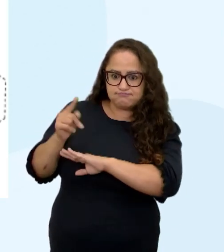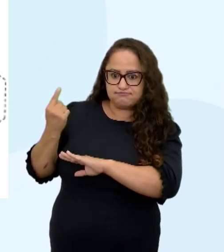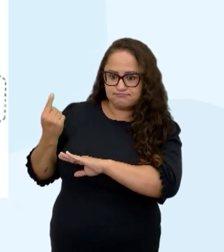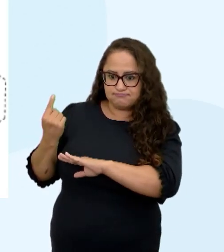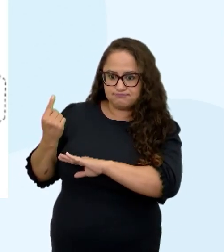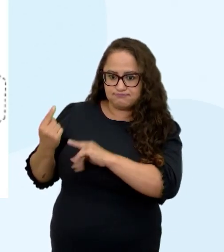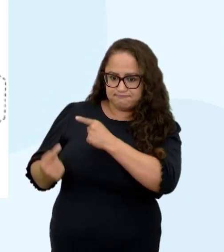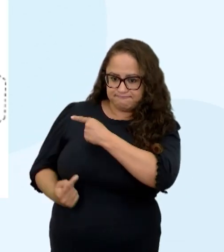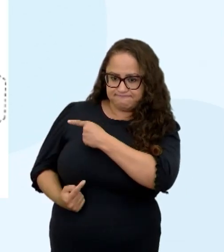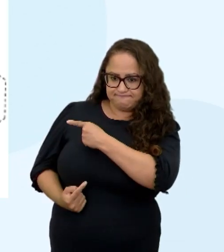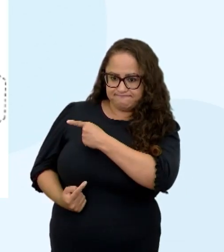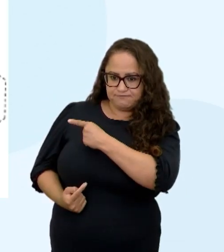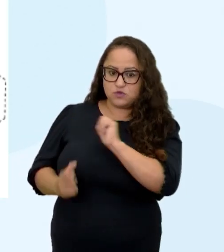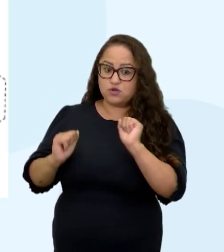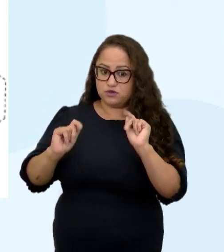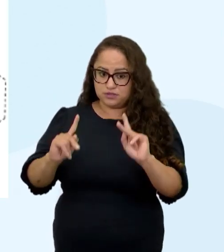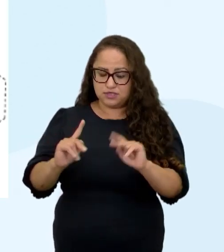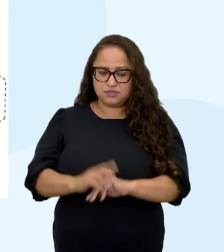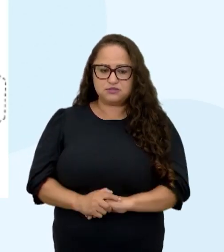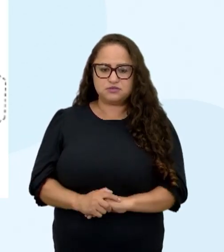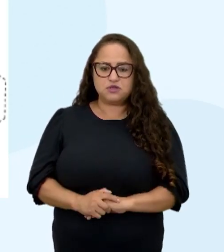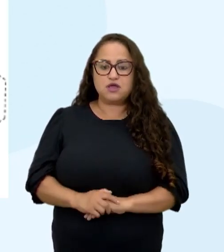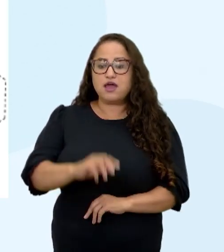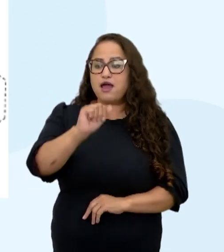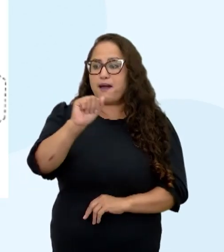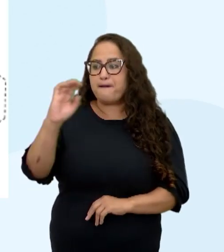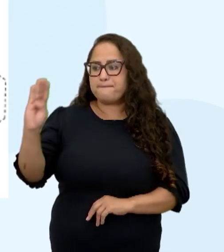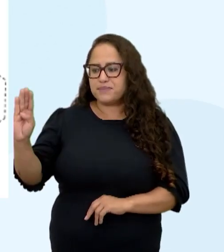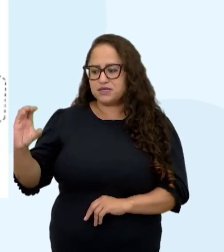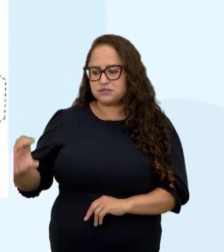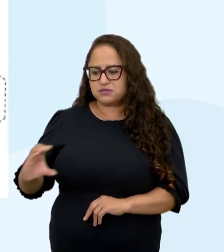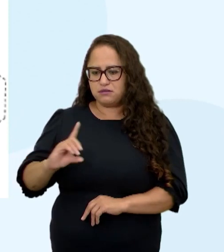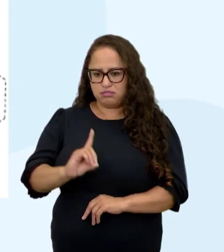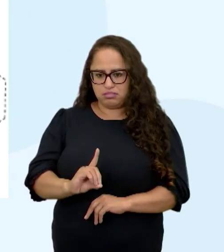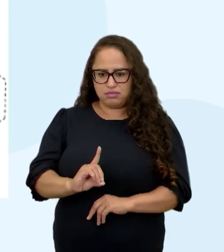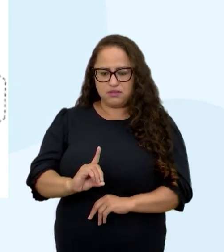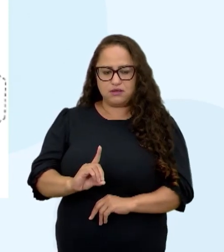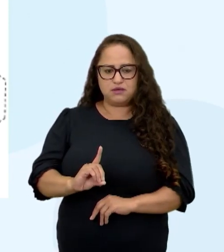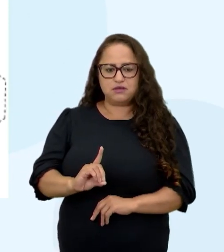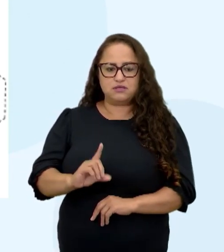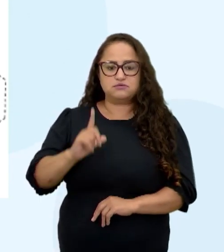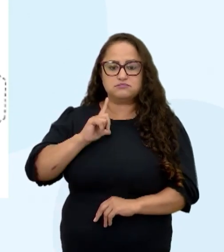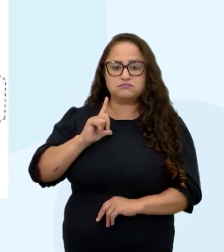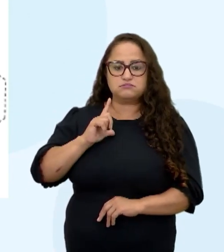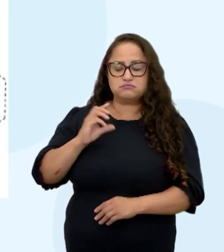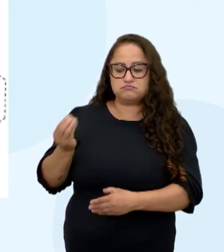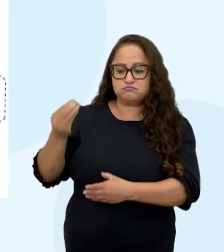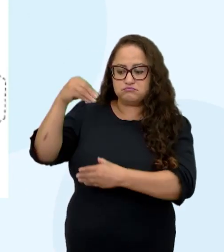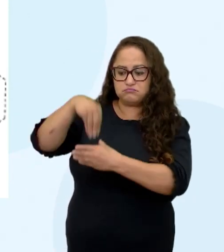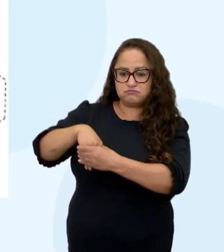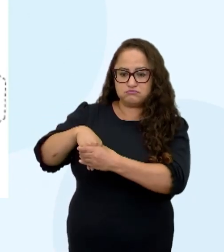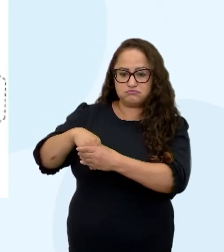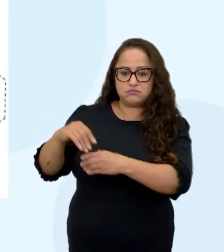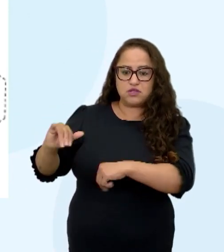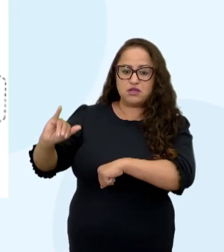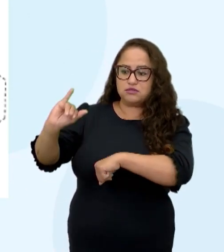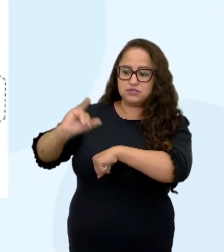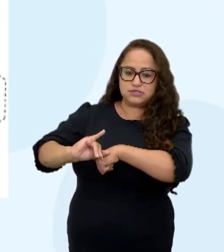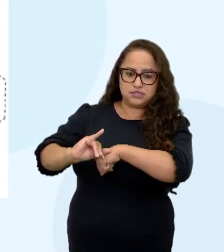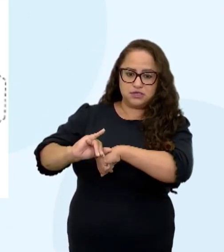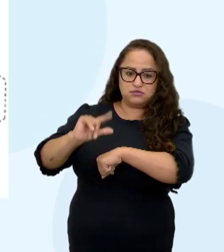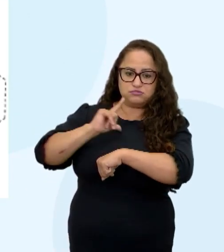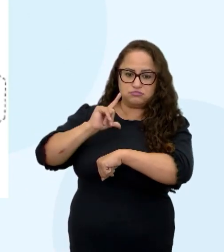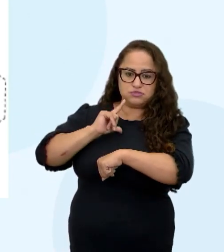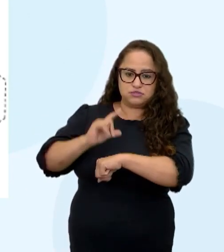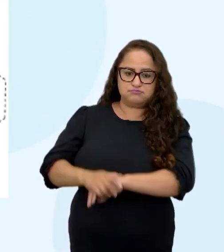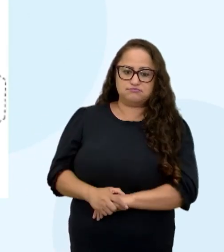Tudo bem? Aqui dentro. Legal. Os pontos A, B, C e D correspondem aos centros dos hexágonos. O centro, o ponto aqui do meio, tá? Ó, do